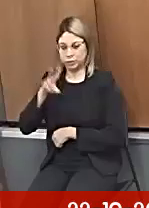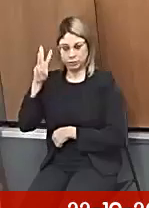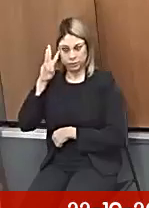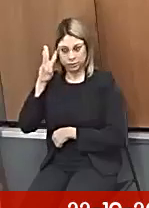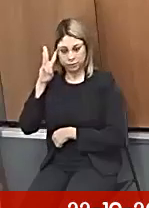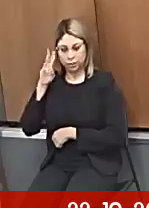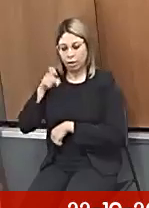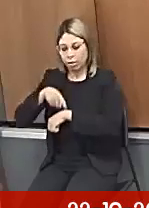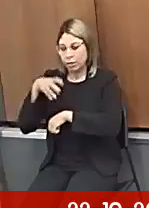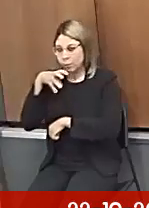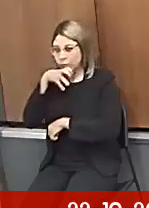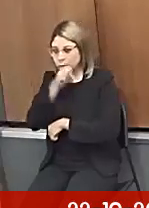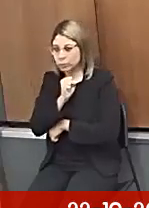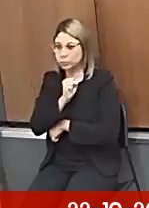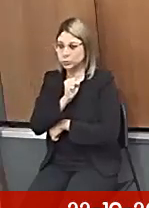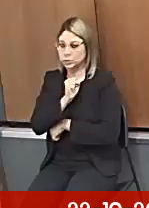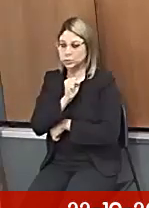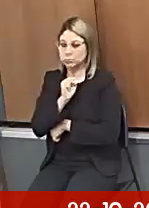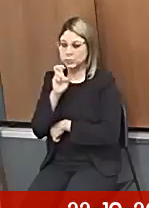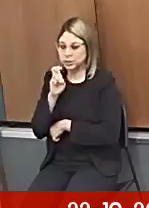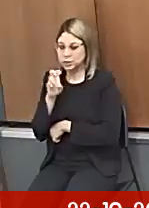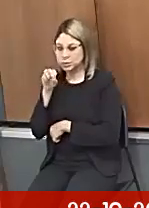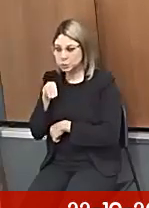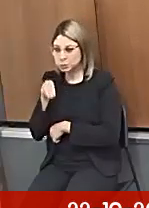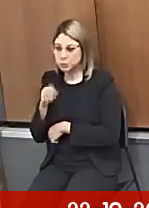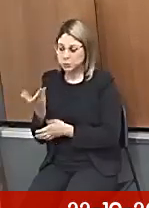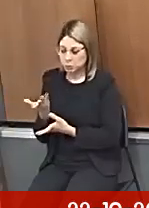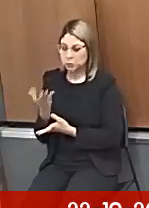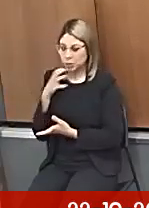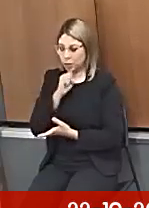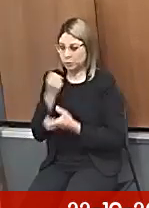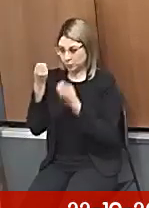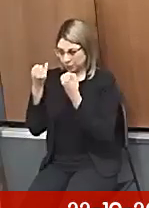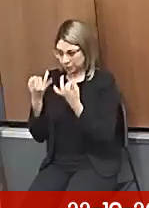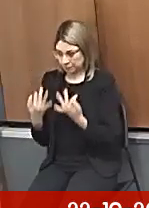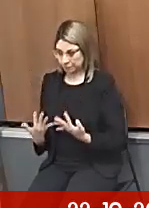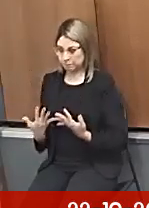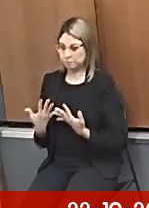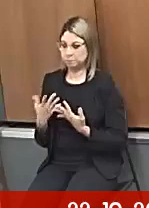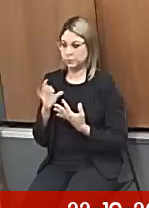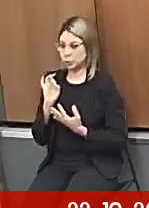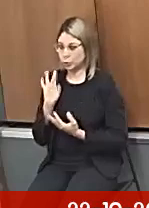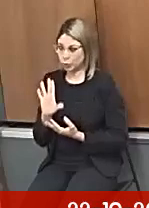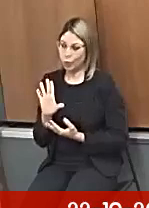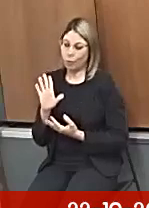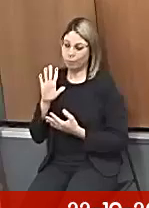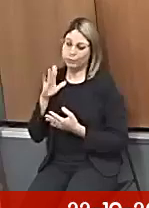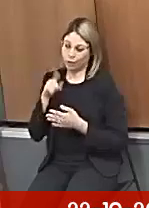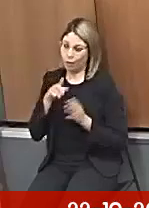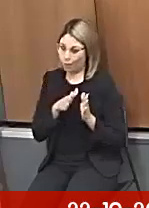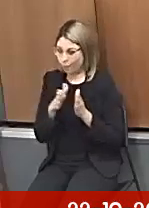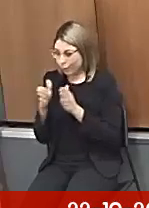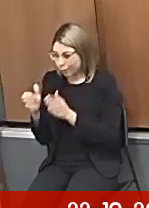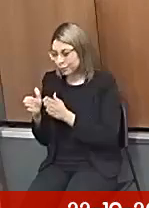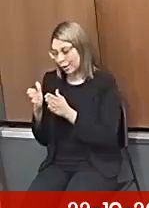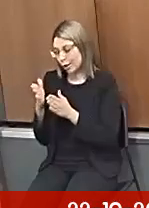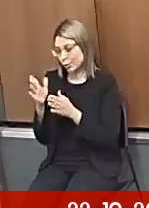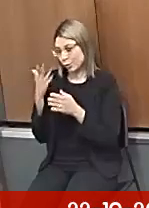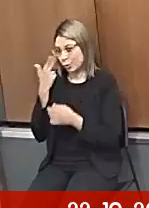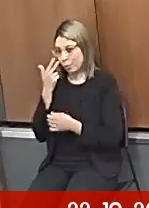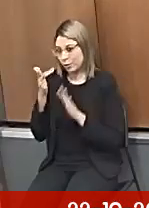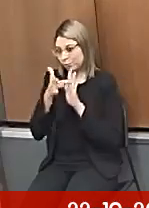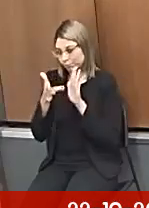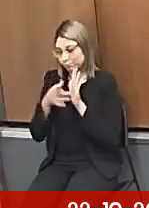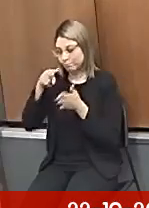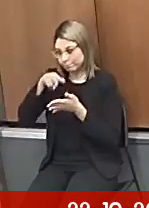será rápido aqui, não vai passar de 5 minutos, peço a compreensão dos senhores e senhoras, só para a gente fazer o procedimento aqui da pauta.